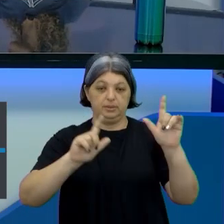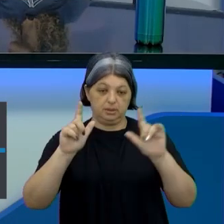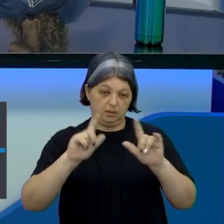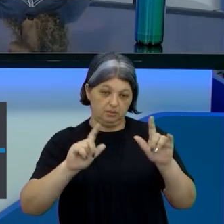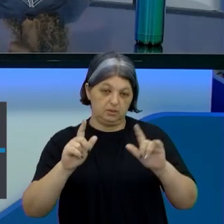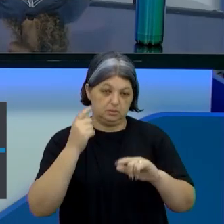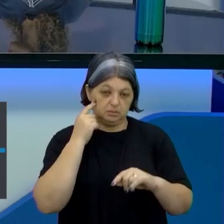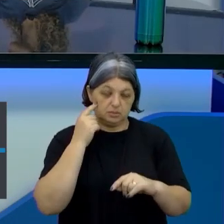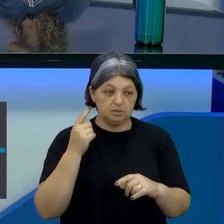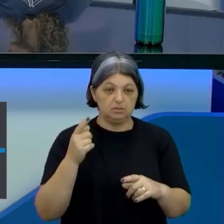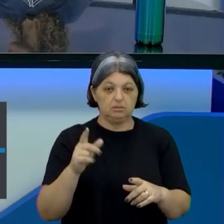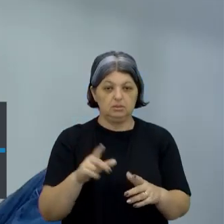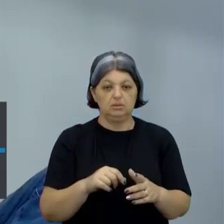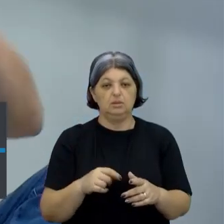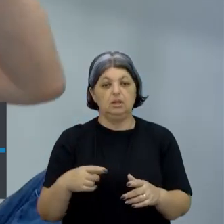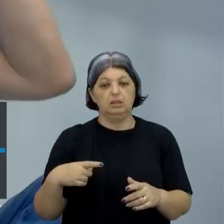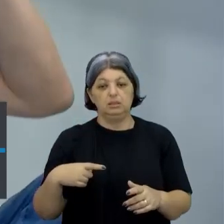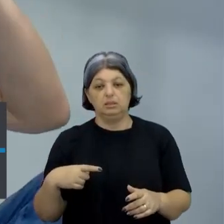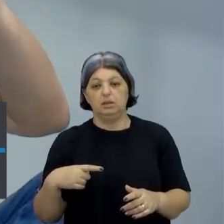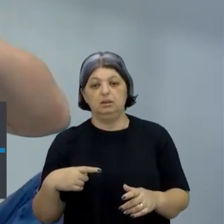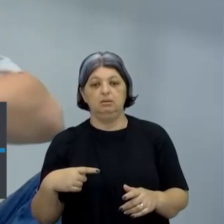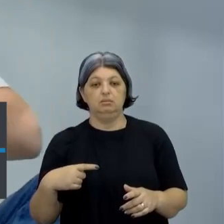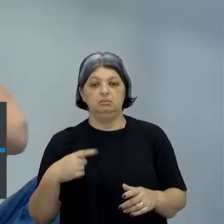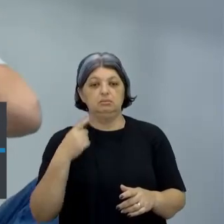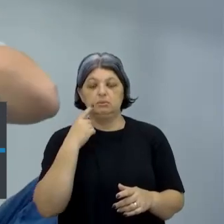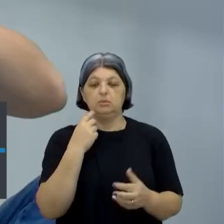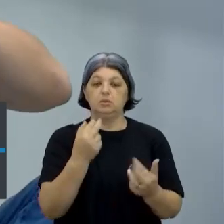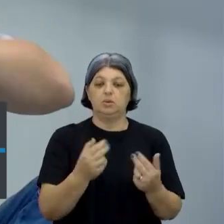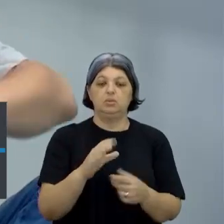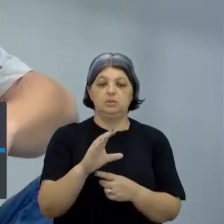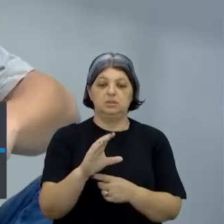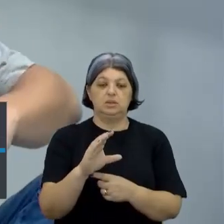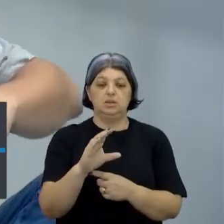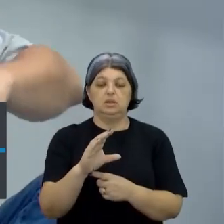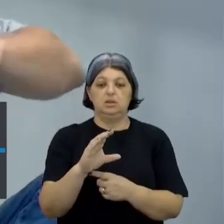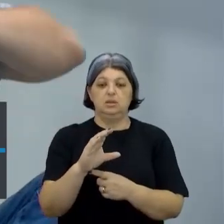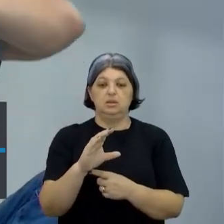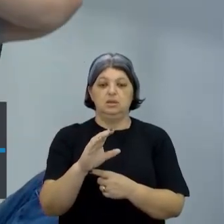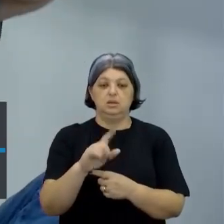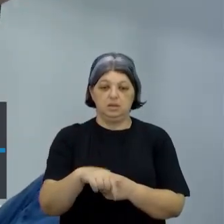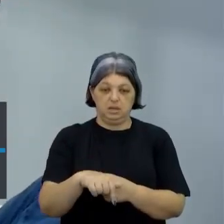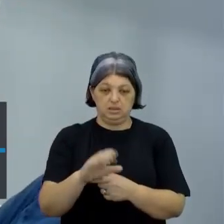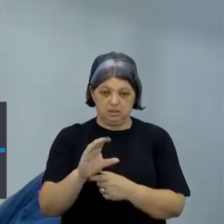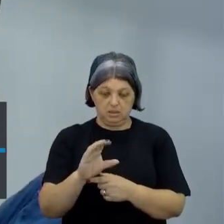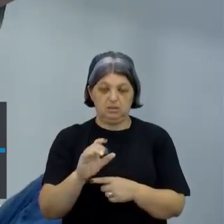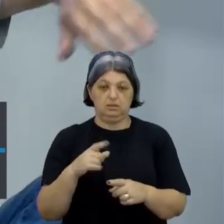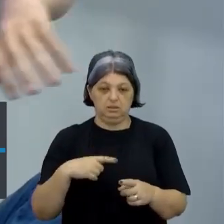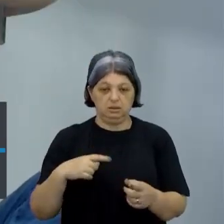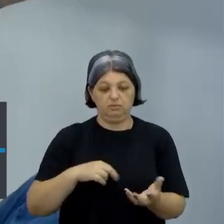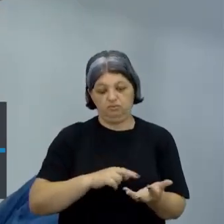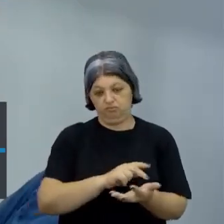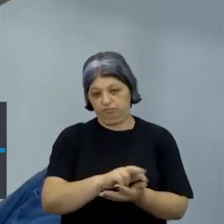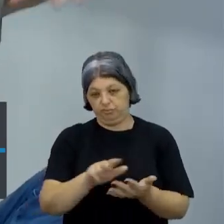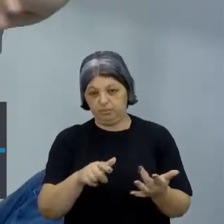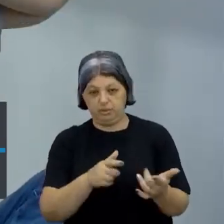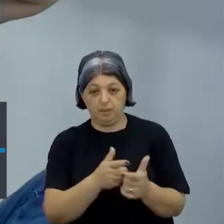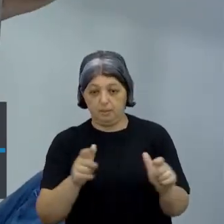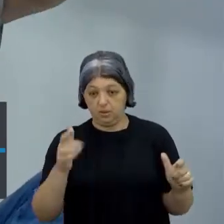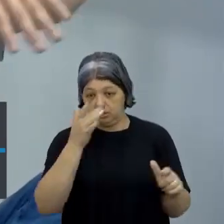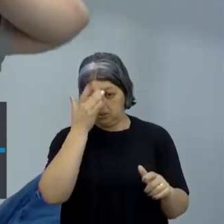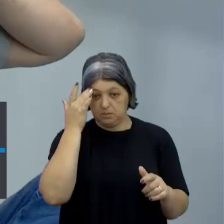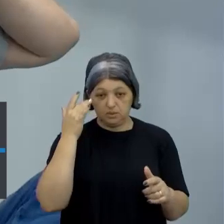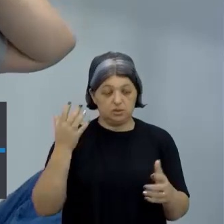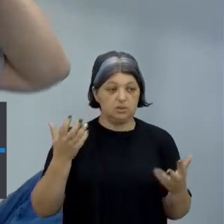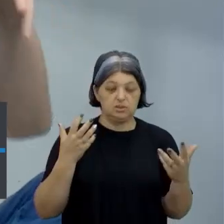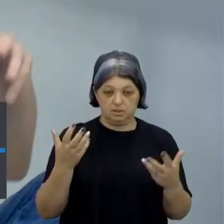bem dada num programa de humor. Tipo, vem alguém e acerta um CQC. Aí todo mundo vai querer fazer. Você vai ver a Band querendo fazer, você vai ver o SBT, a Globo, aí todo mundo vai querer. Opa, agora